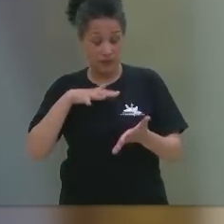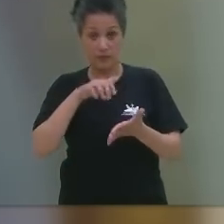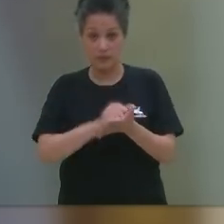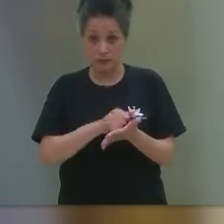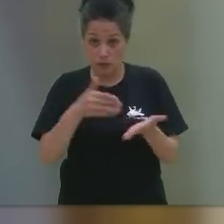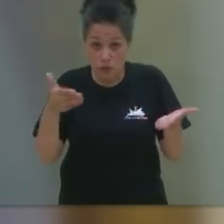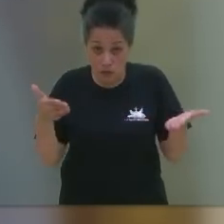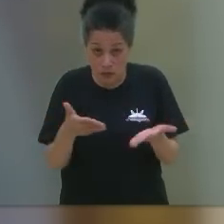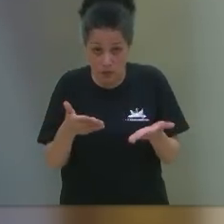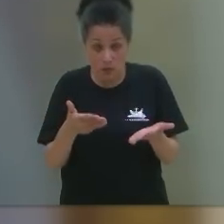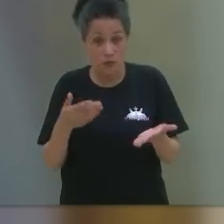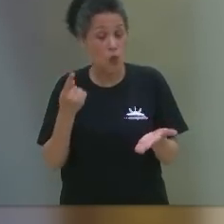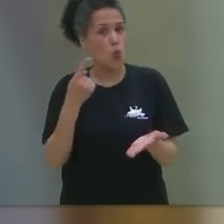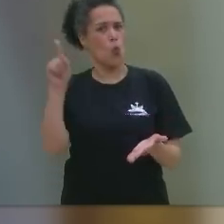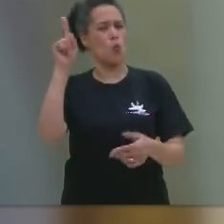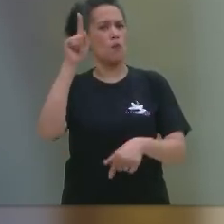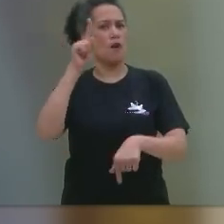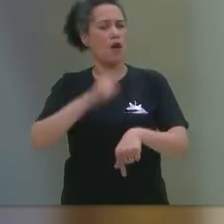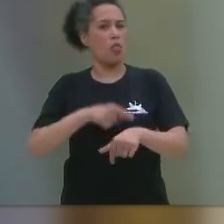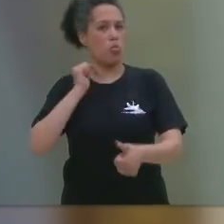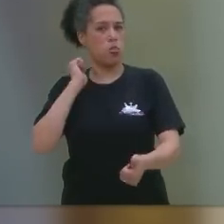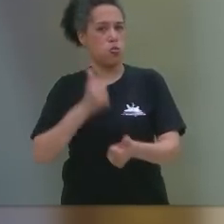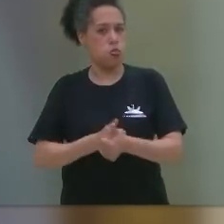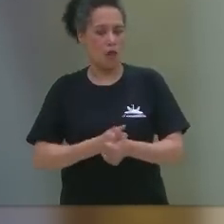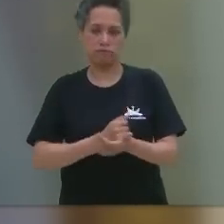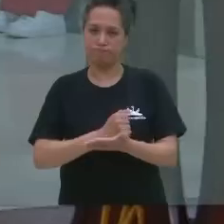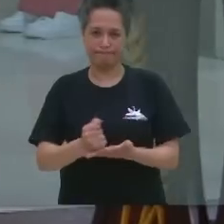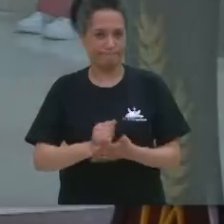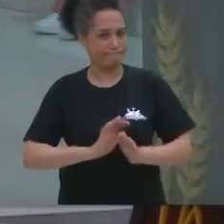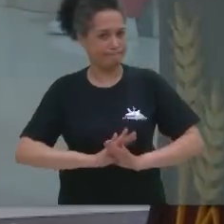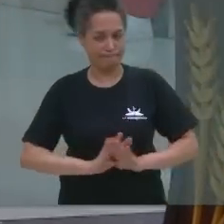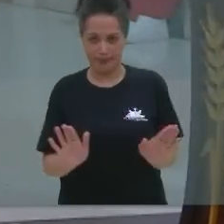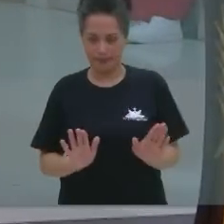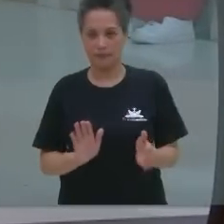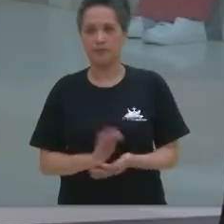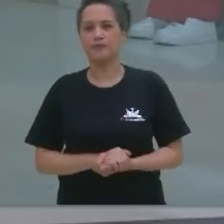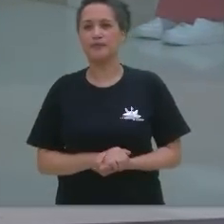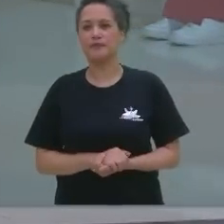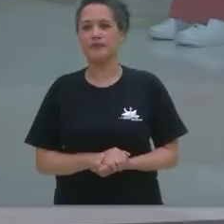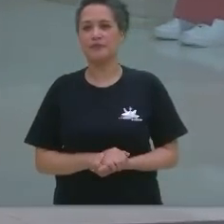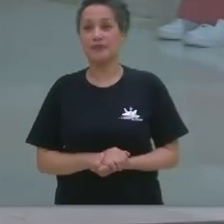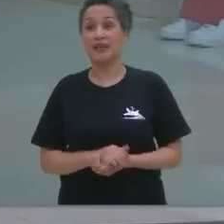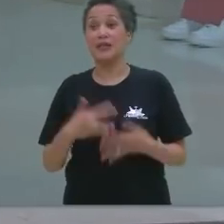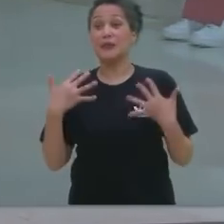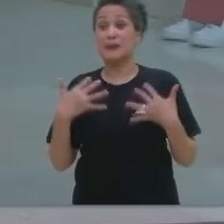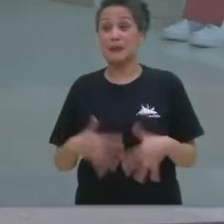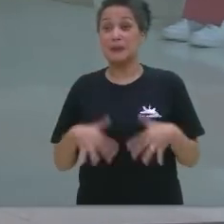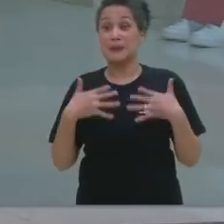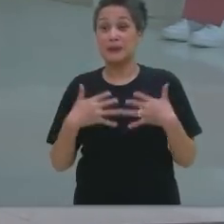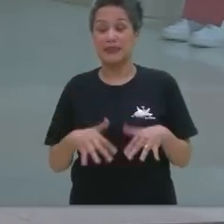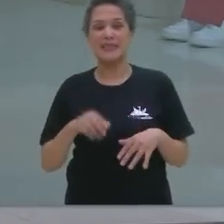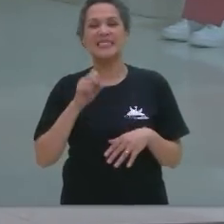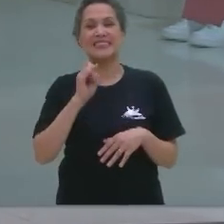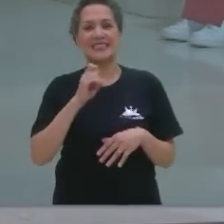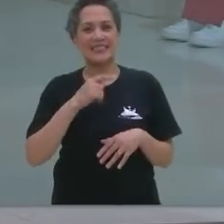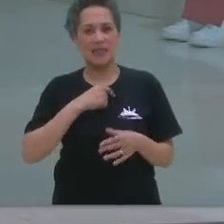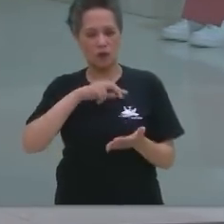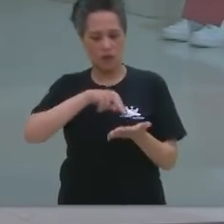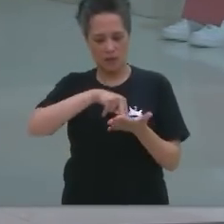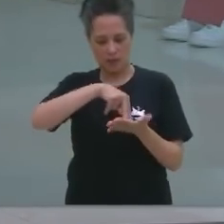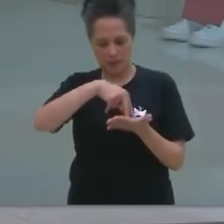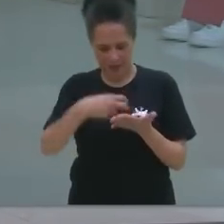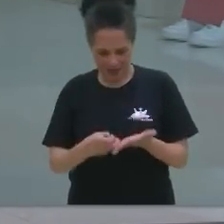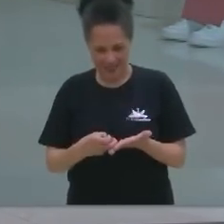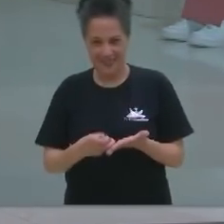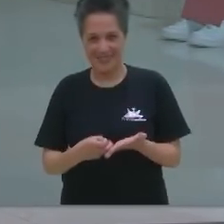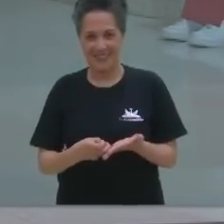não deixe para a última hora. Filhos, ó Santa Mãe, se acaso eu cair, eu